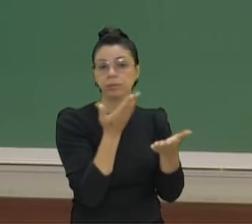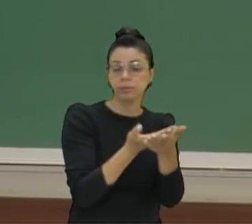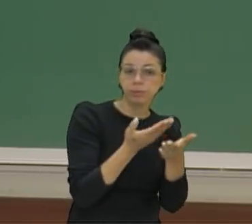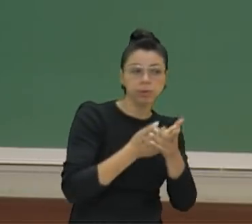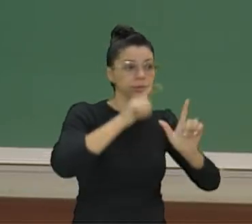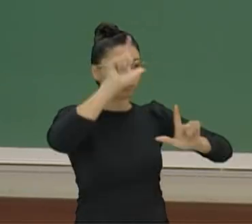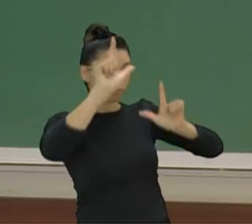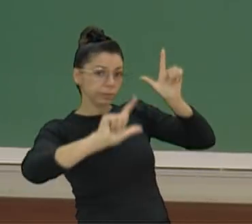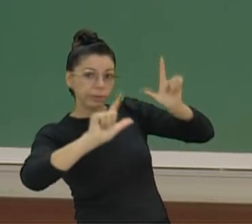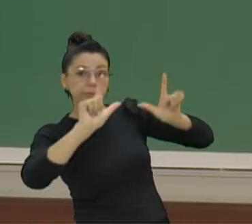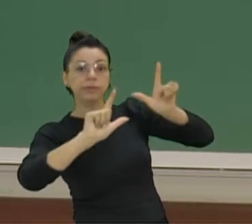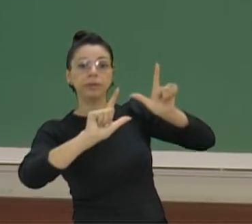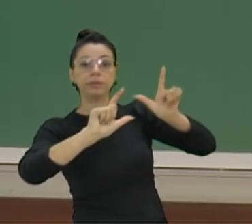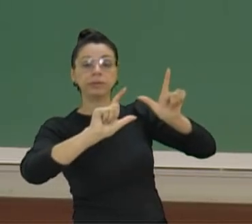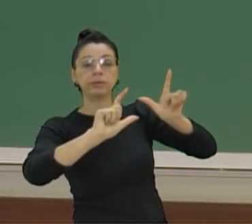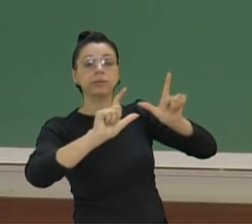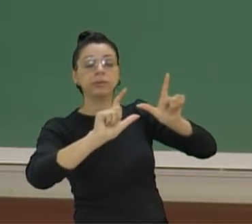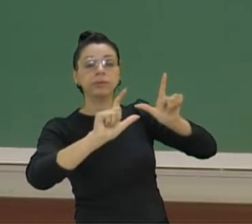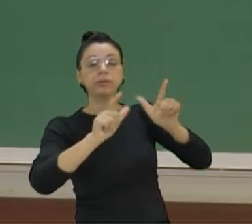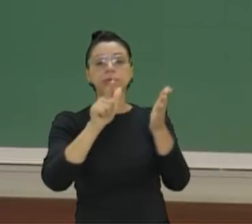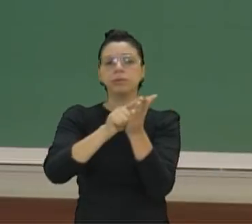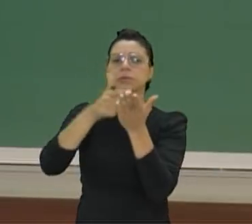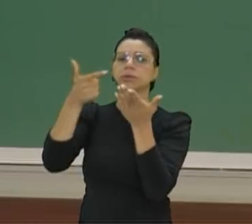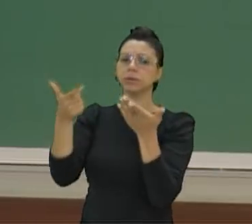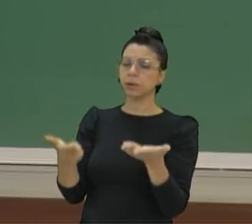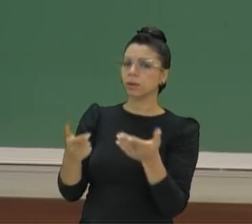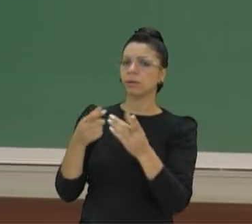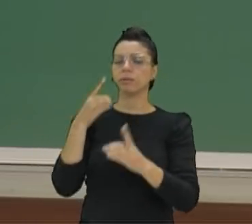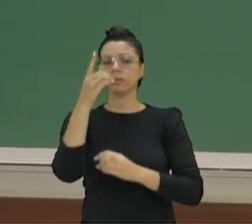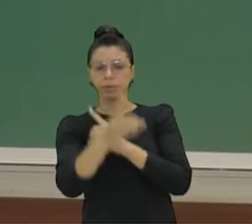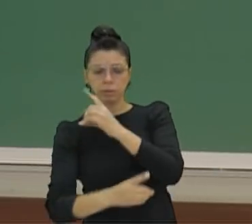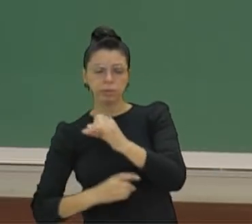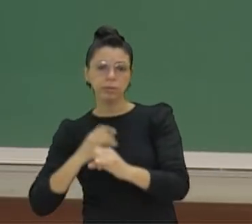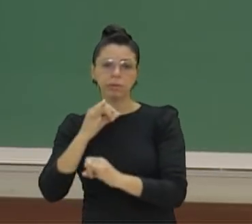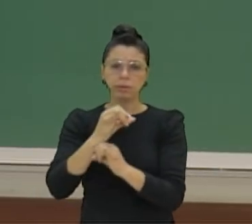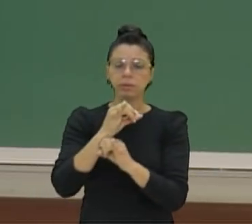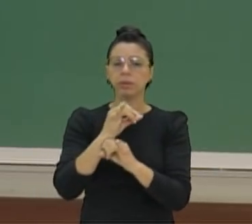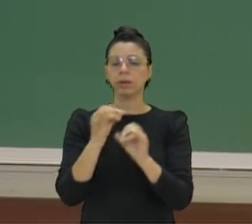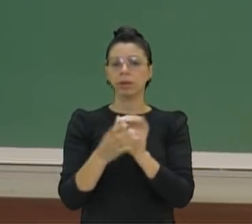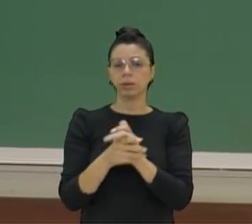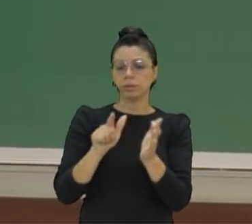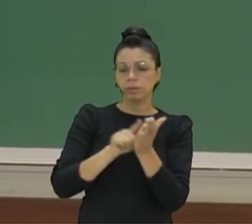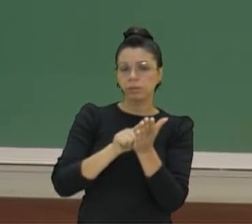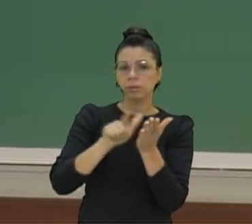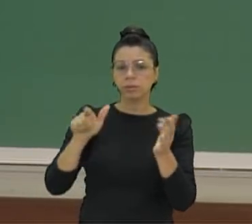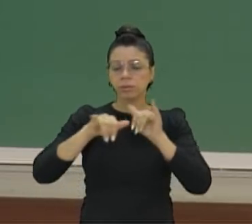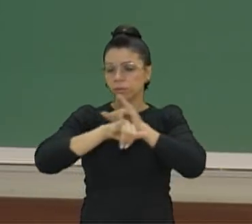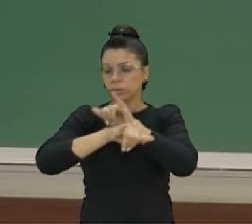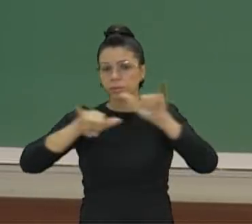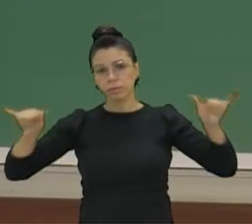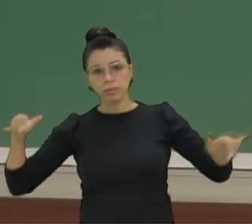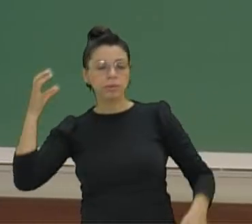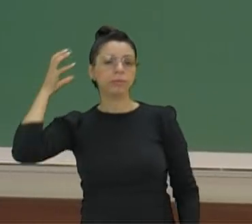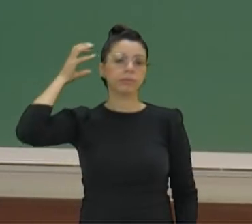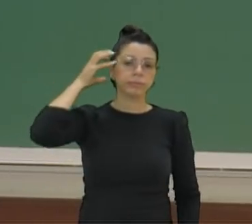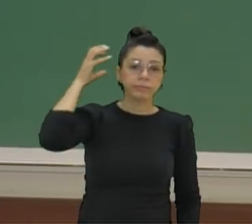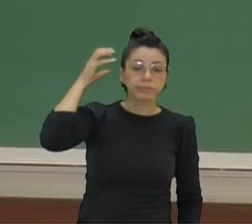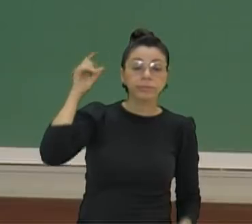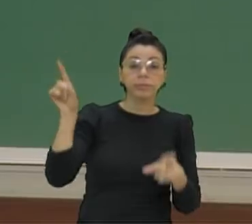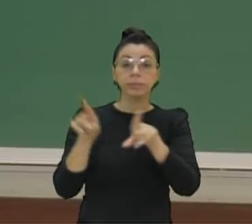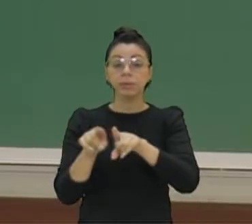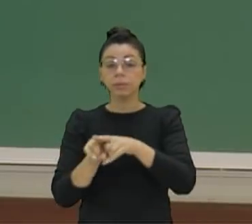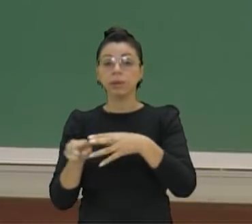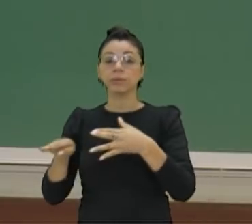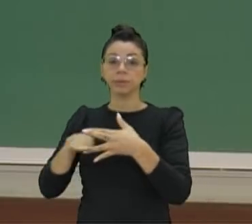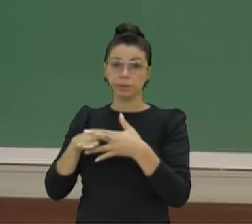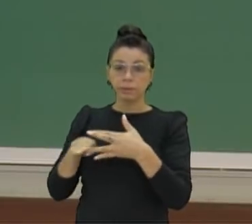TV, seja, né, nos telejornais, seja na internet, nas notícias, nos intervalos de rádio, no intervalo das